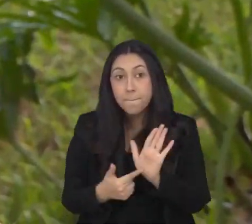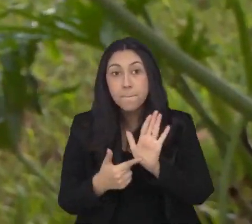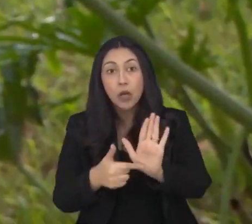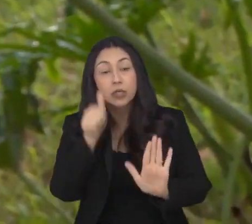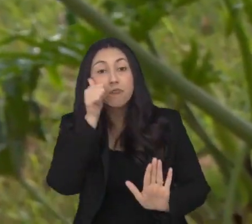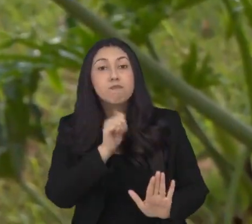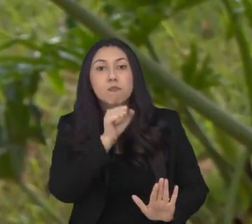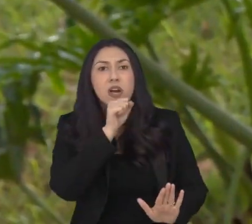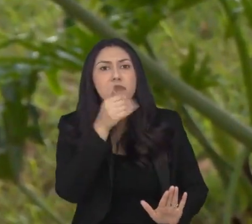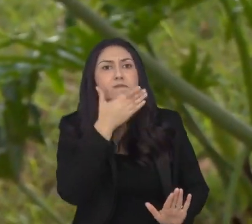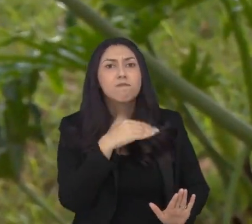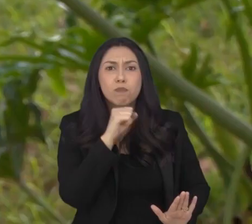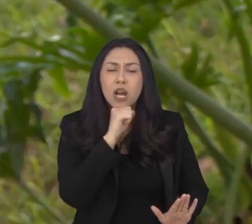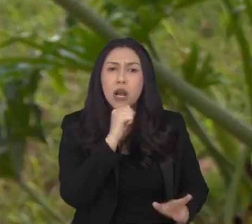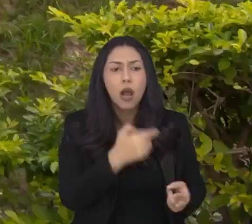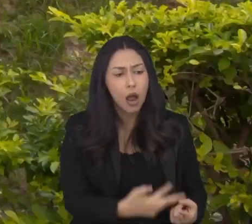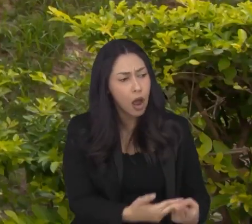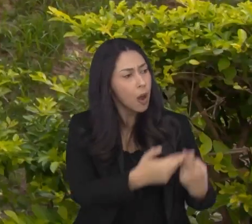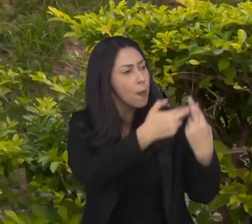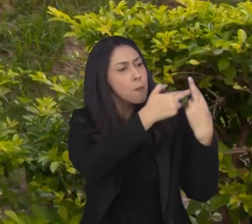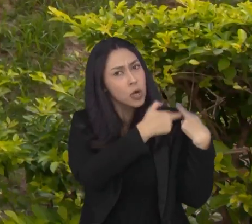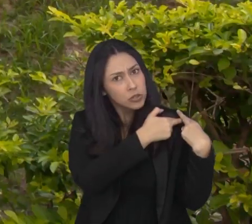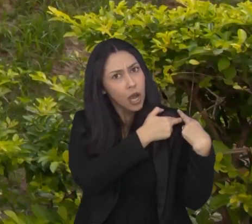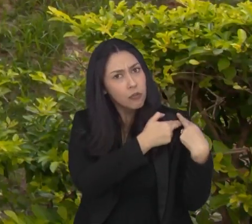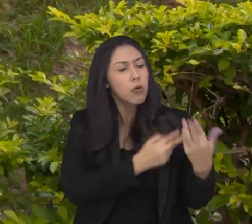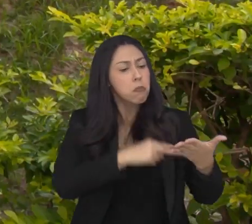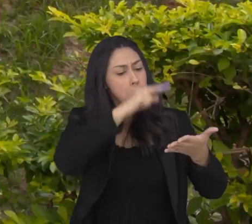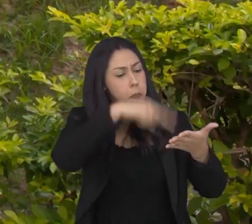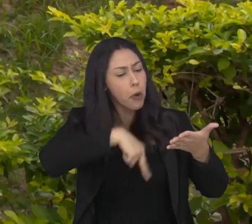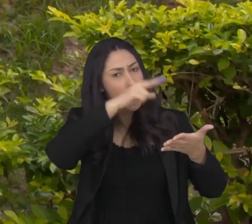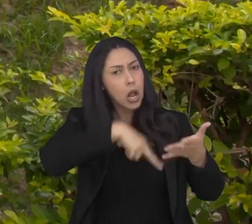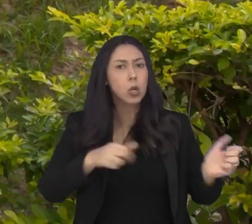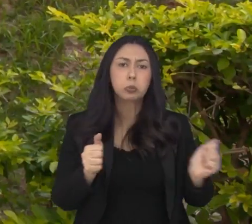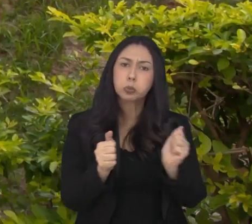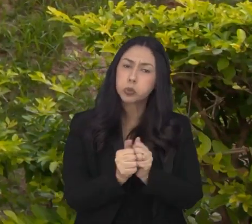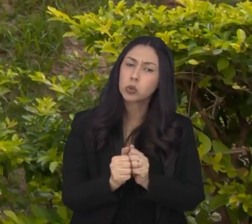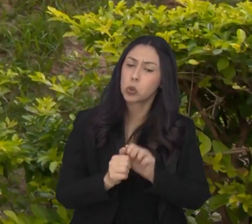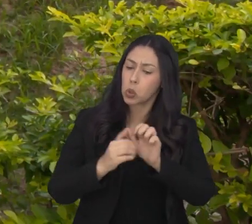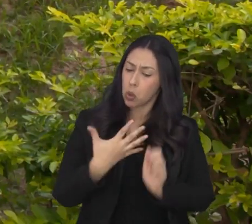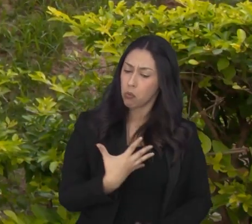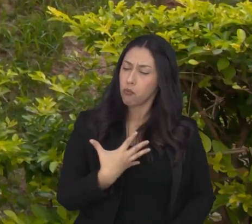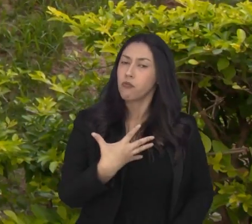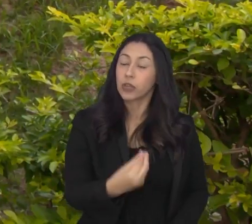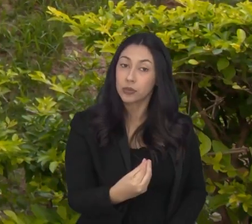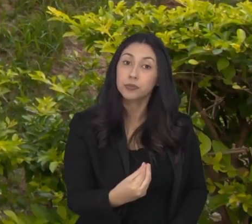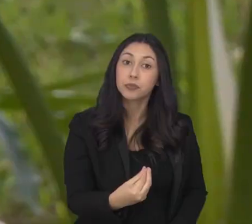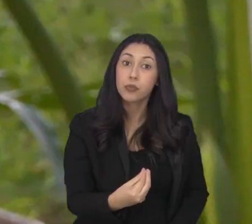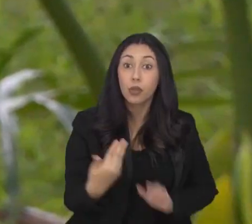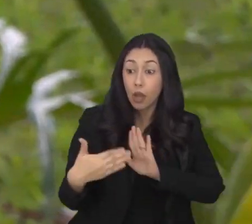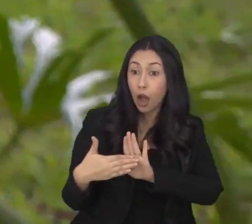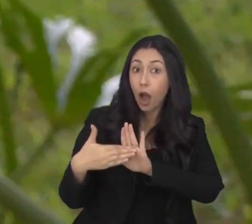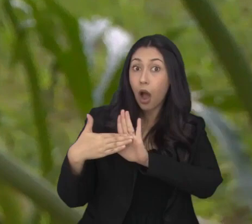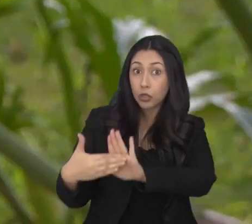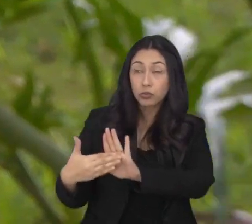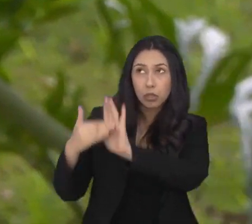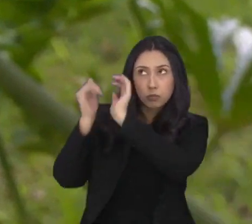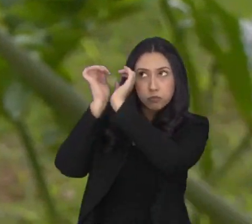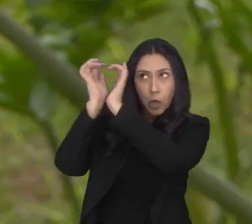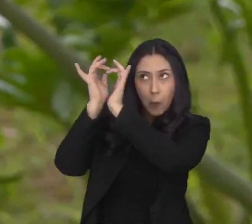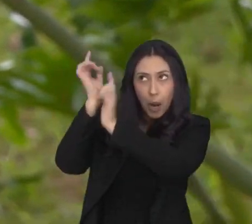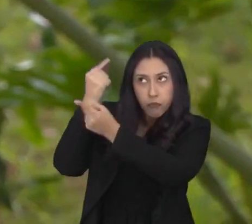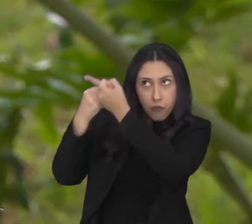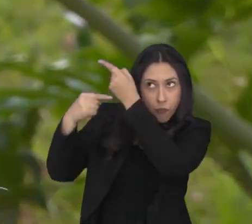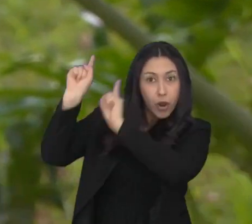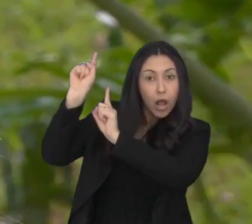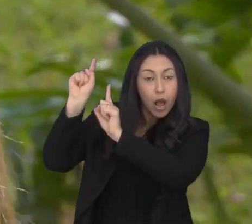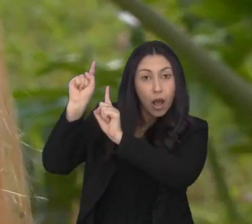papel dos pais e responsáveis em separar um tempo para ler histórias ao lado dos filhos. Além do